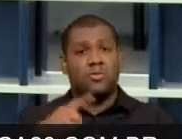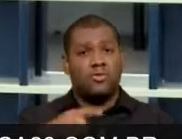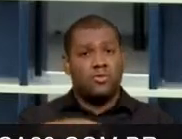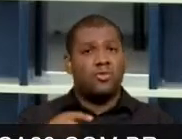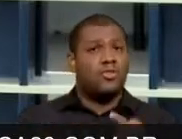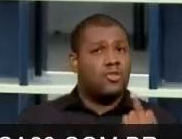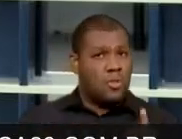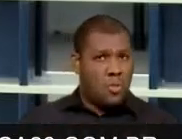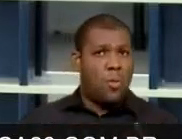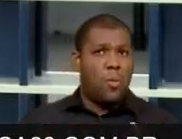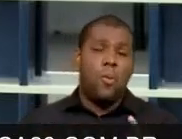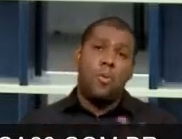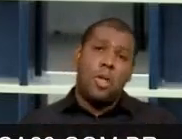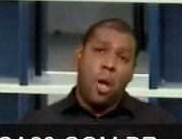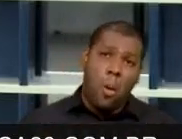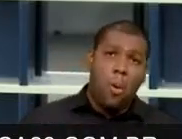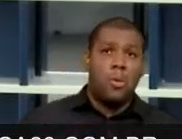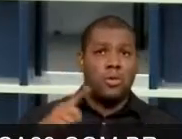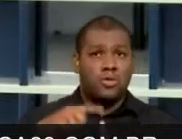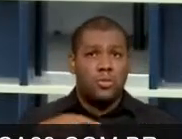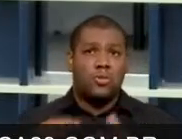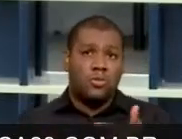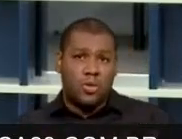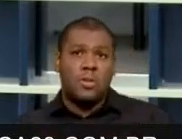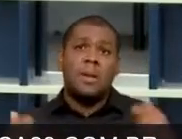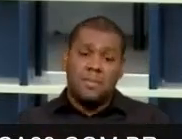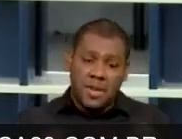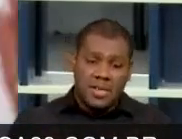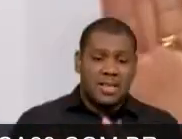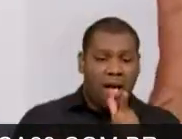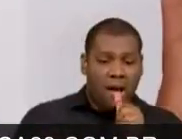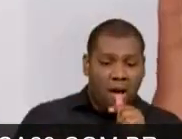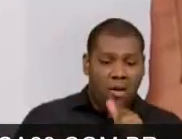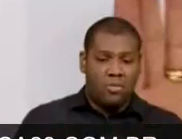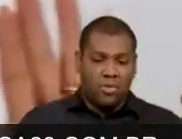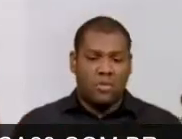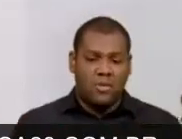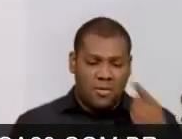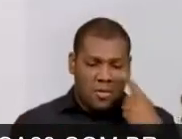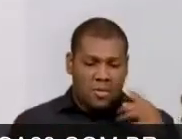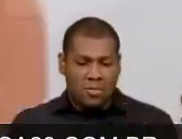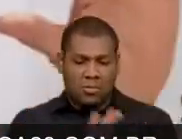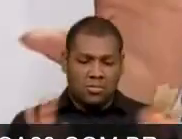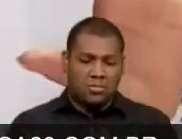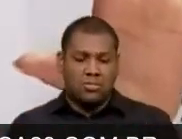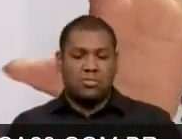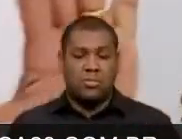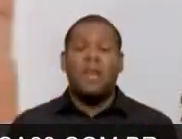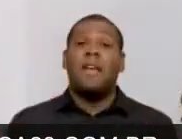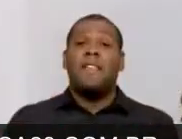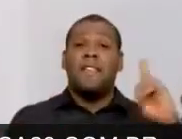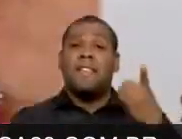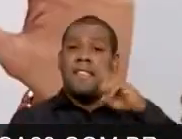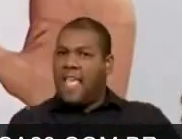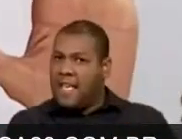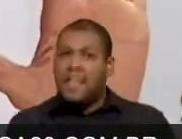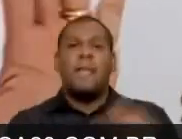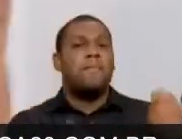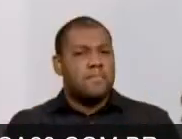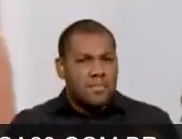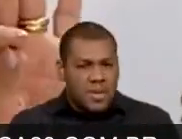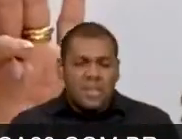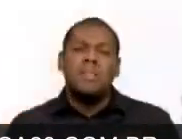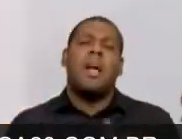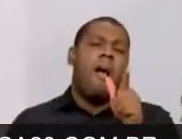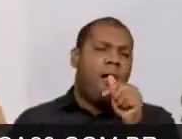se manter hidratado. Veja agora por quê. É dengue, hidratar. Qual é o tratamento para